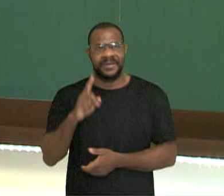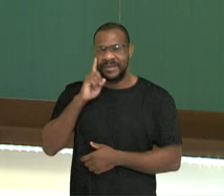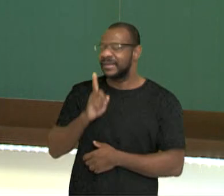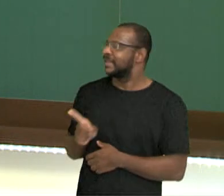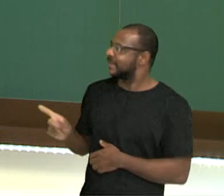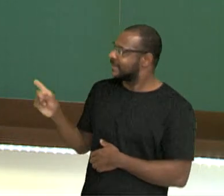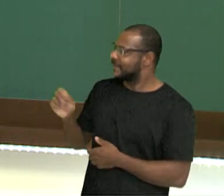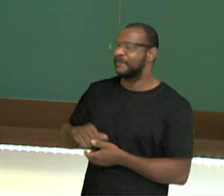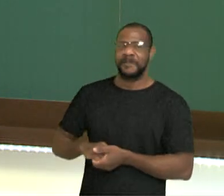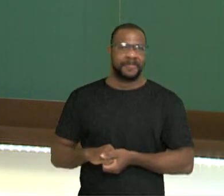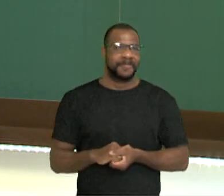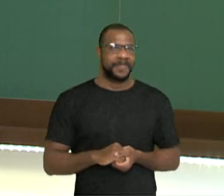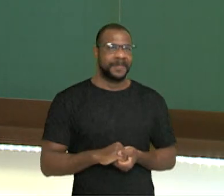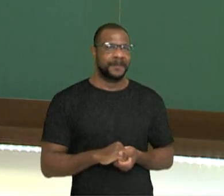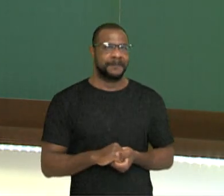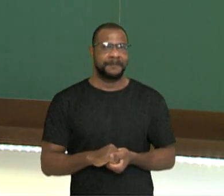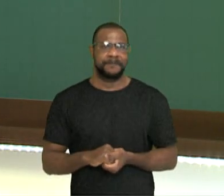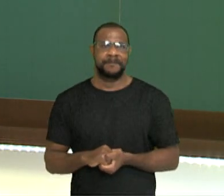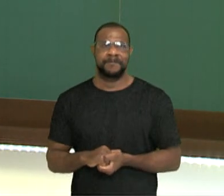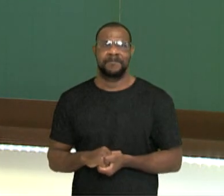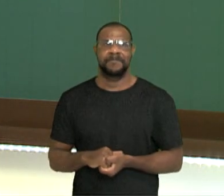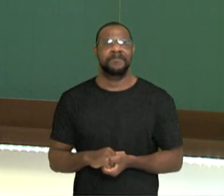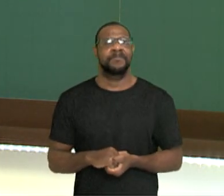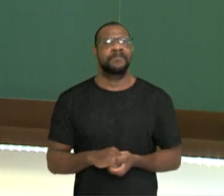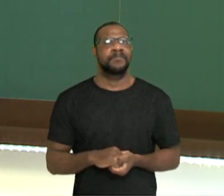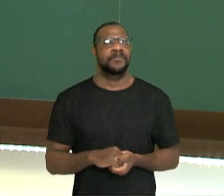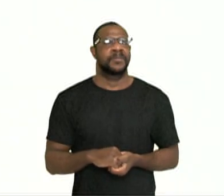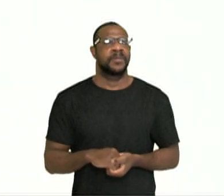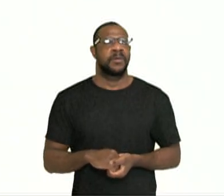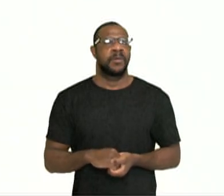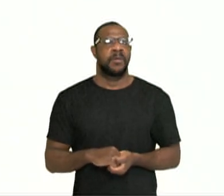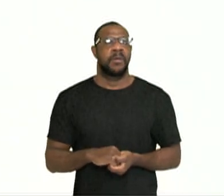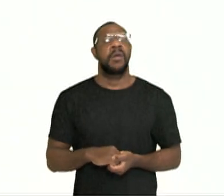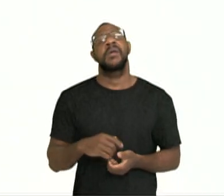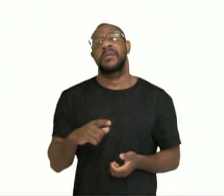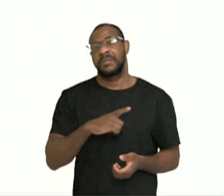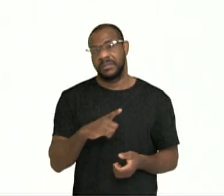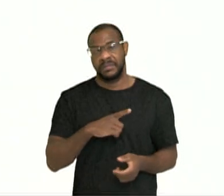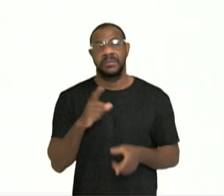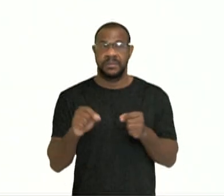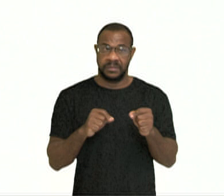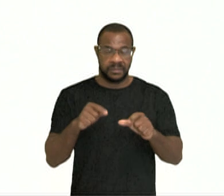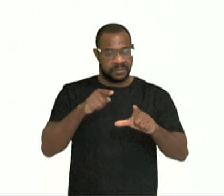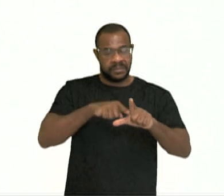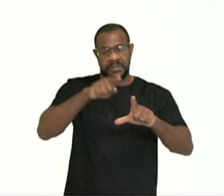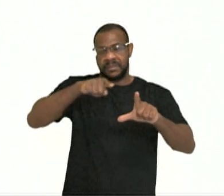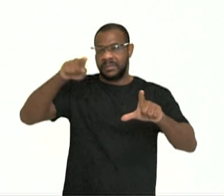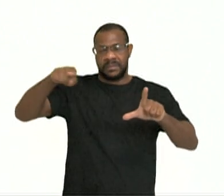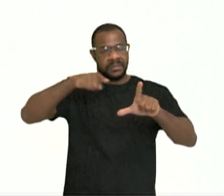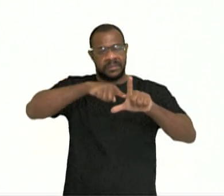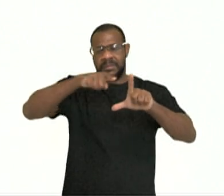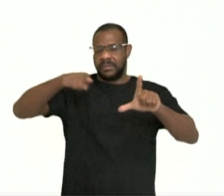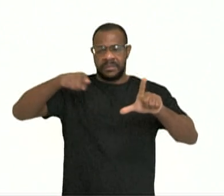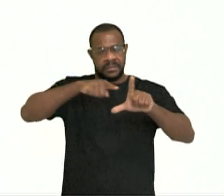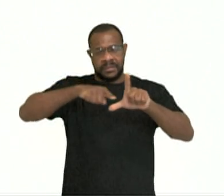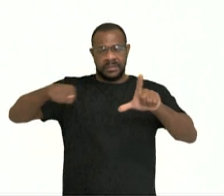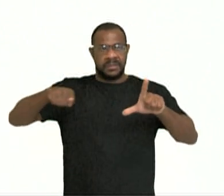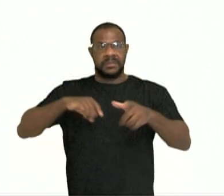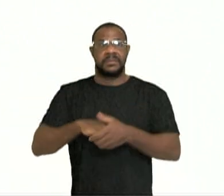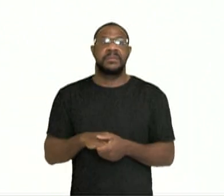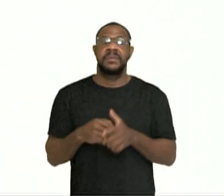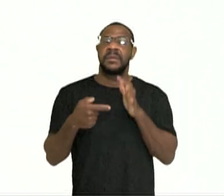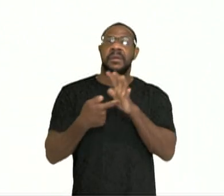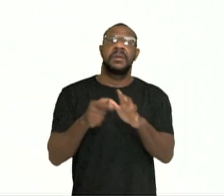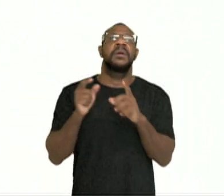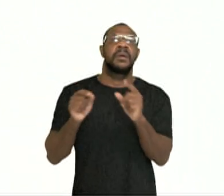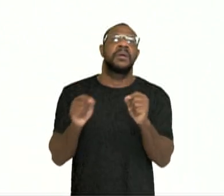correspondentes. É bem interessante isso. Certo, gente? Temos também gráficos de linha, por exemplo, né? Esse gráfico ele representa